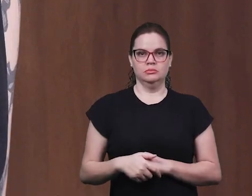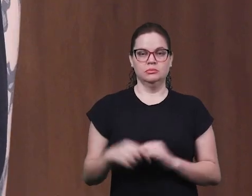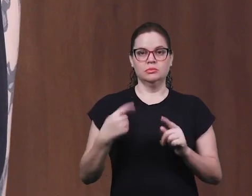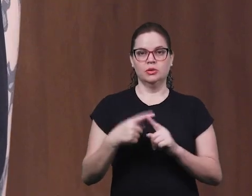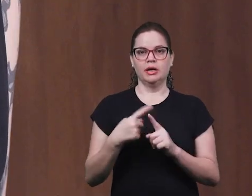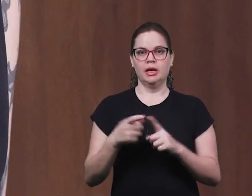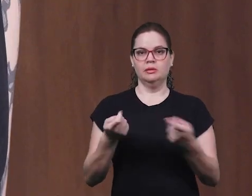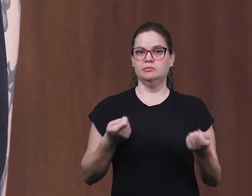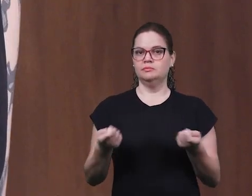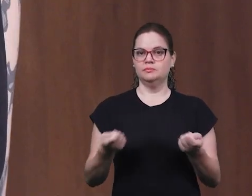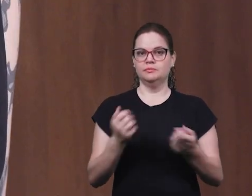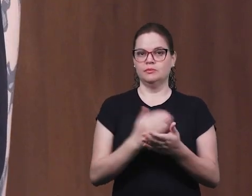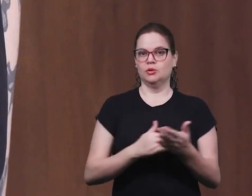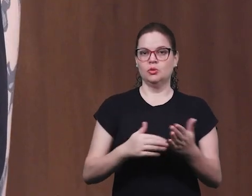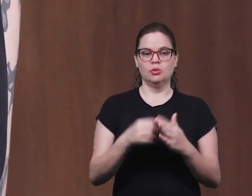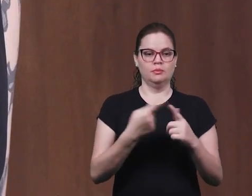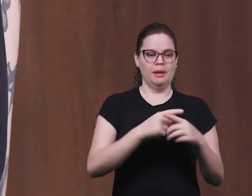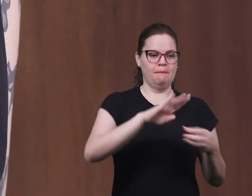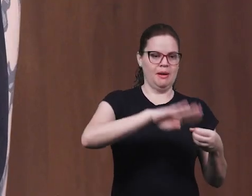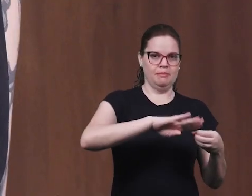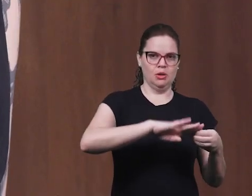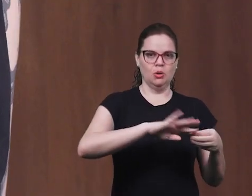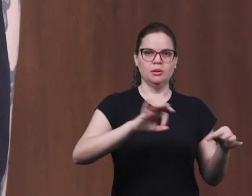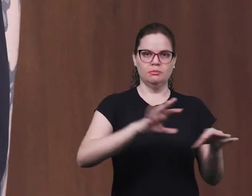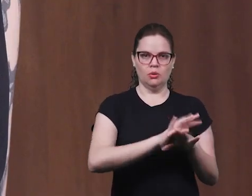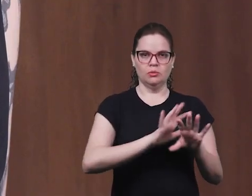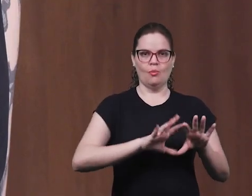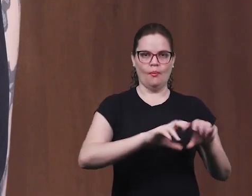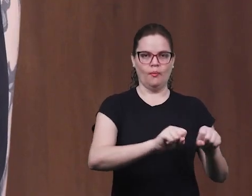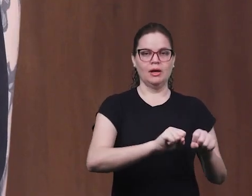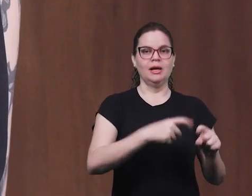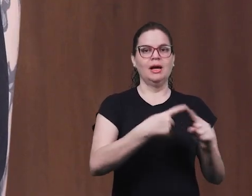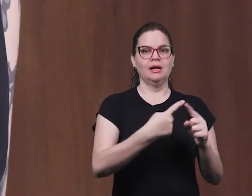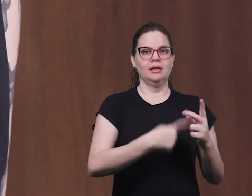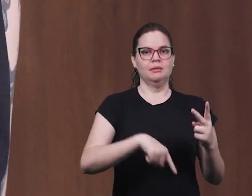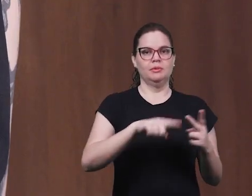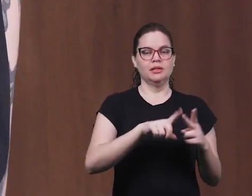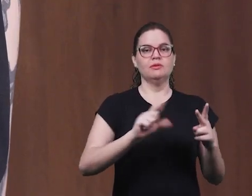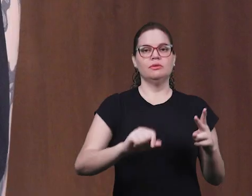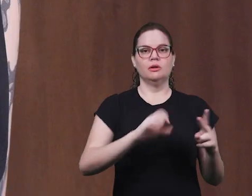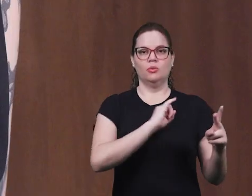Ele havia dominado depois da Babilônia. Aliás, o Império Medo-Persa